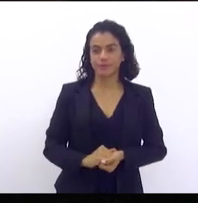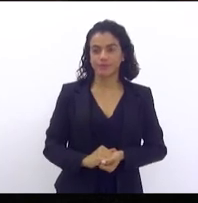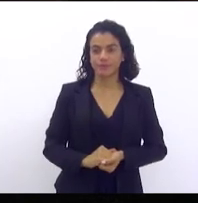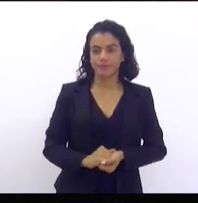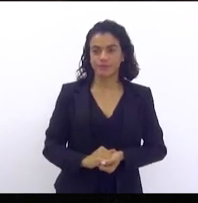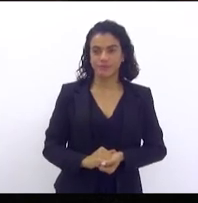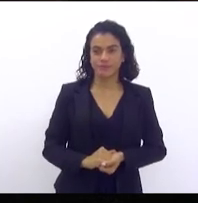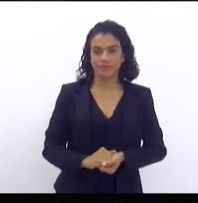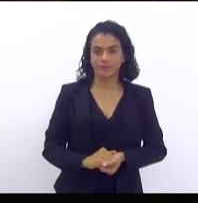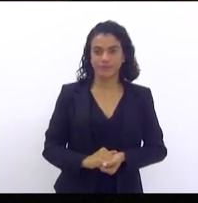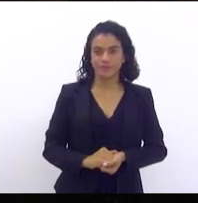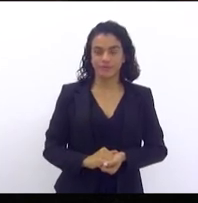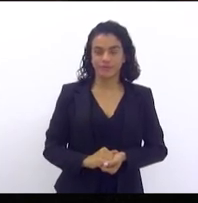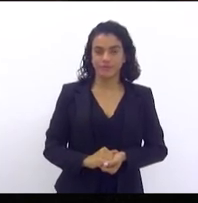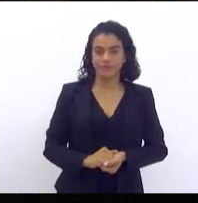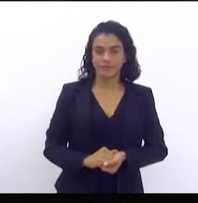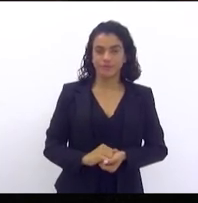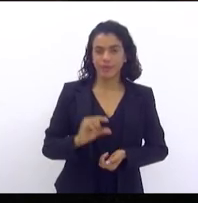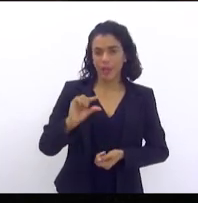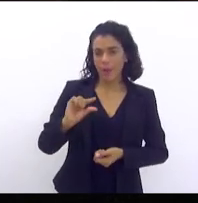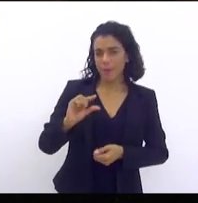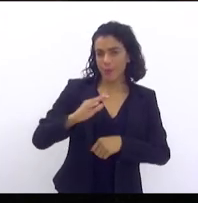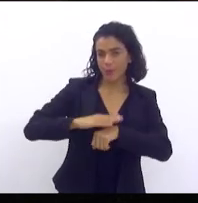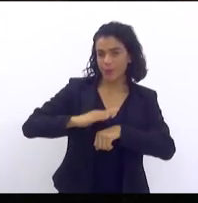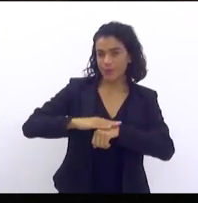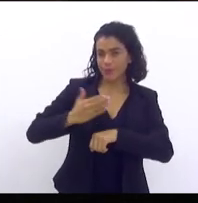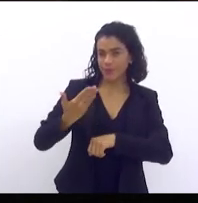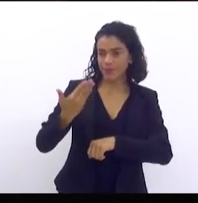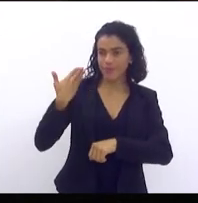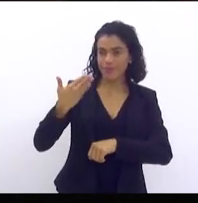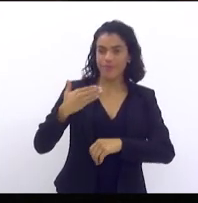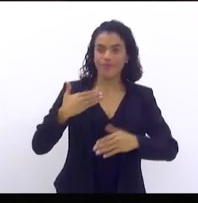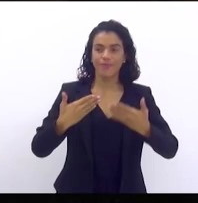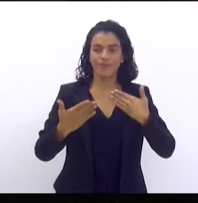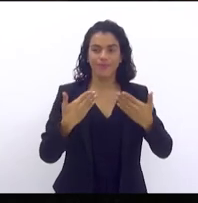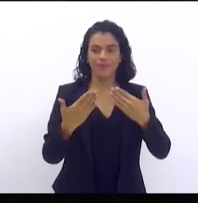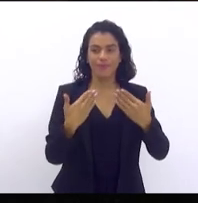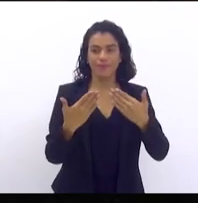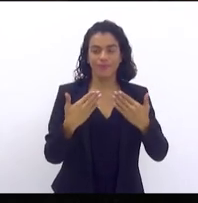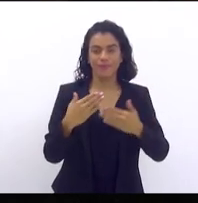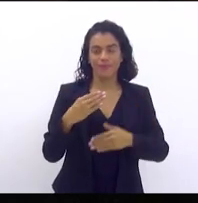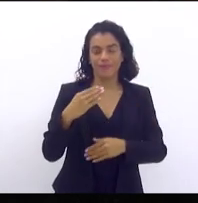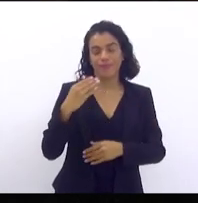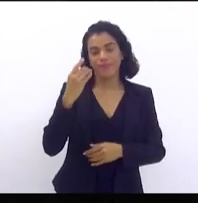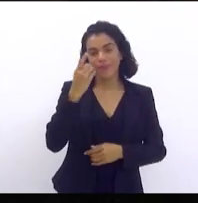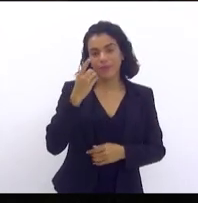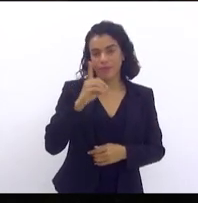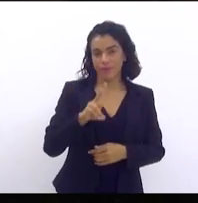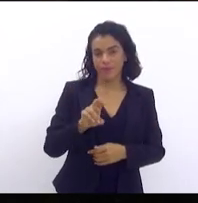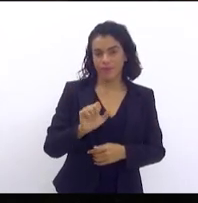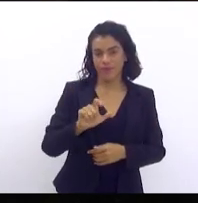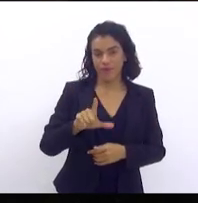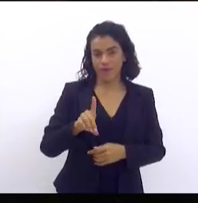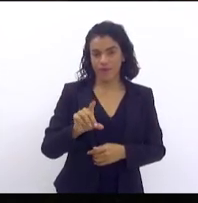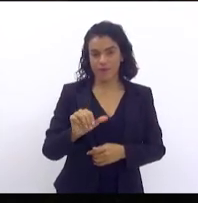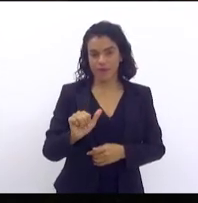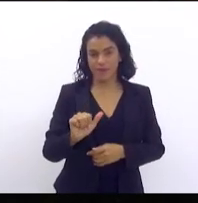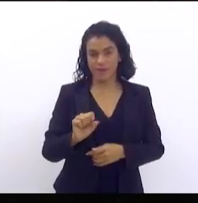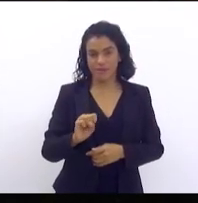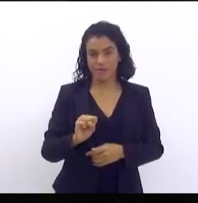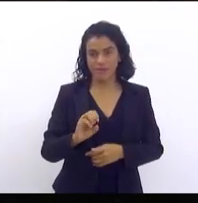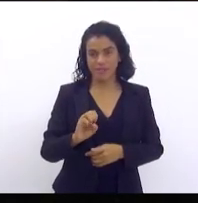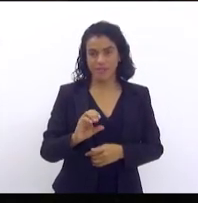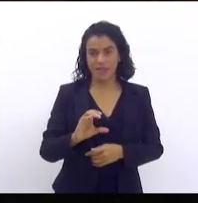auditivos. Ainda há pouco, conversava com o deputado Valdaciaza,